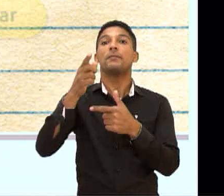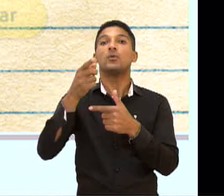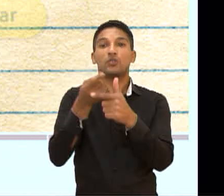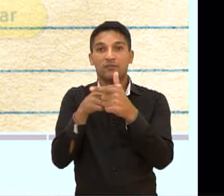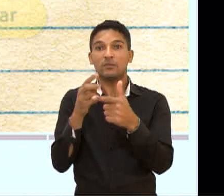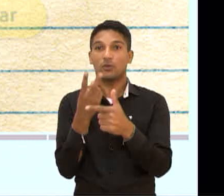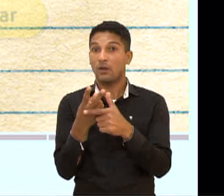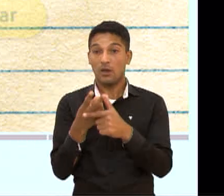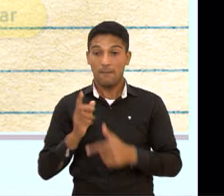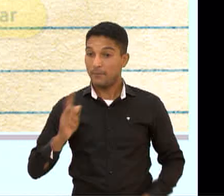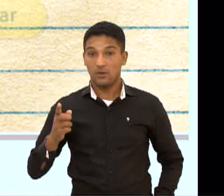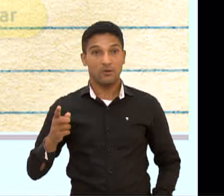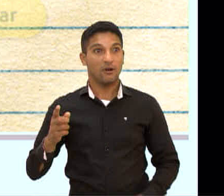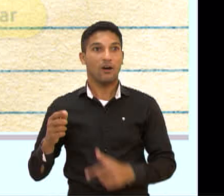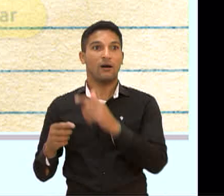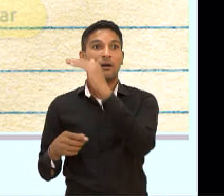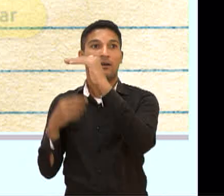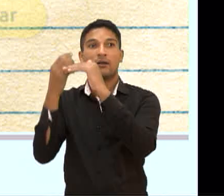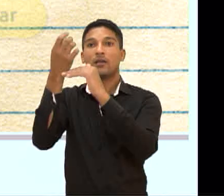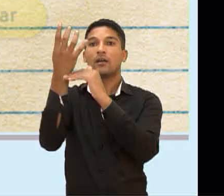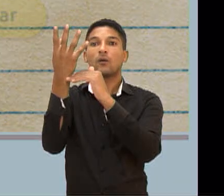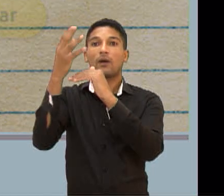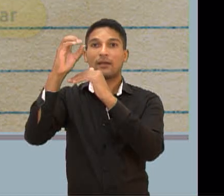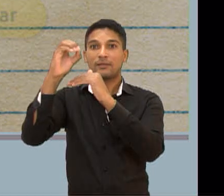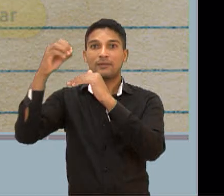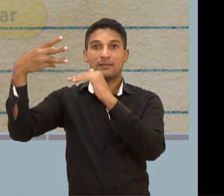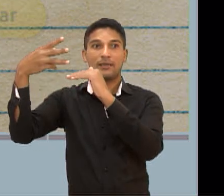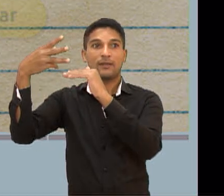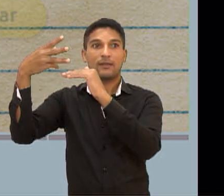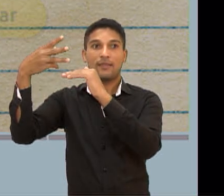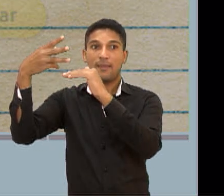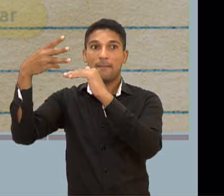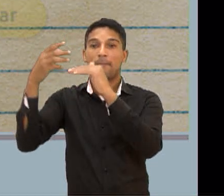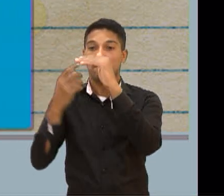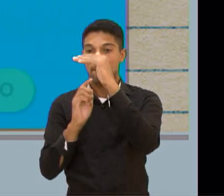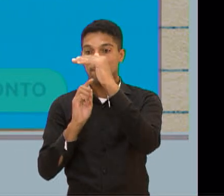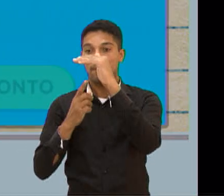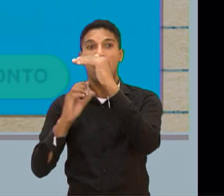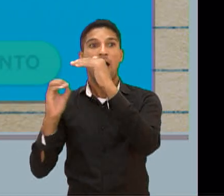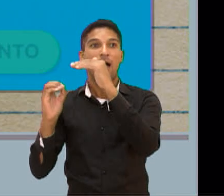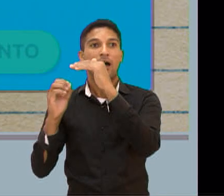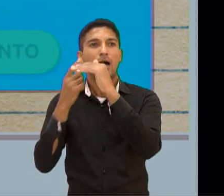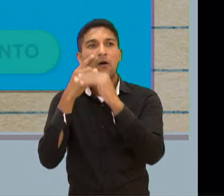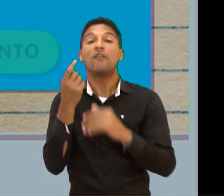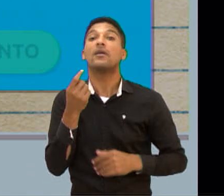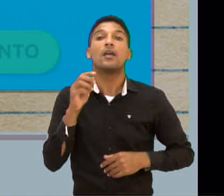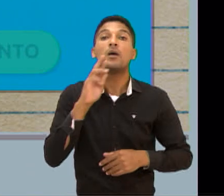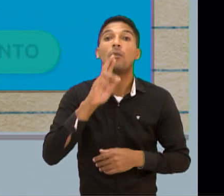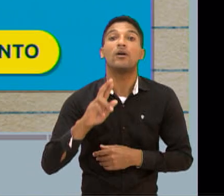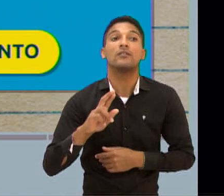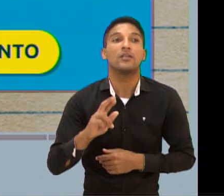1, 2, 3 zeros. Vamos experimentar? Qual a nossa resposta? Eu acho que é 0, olha,